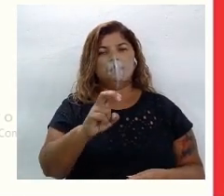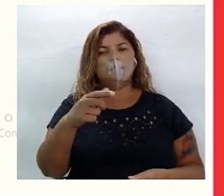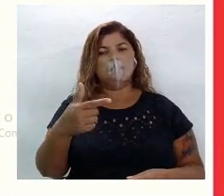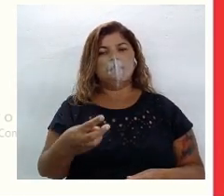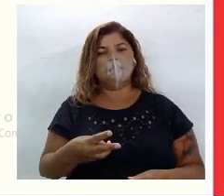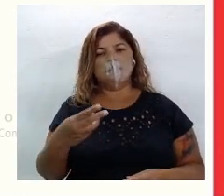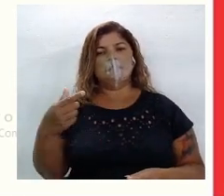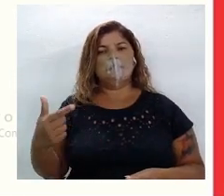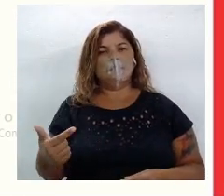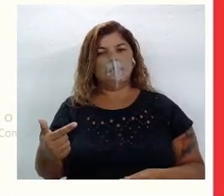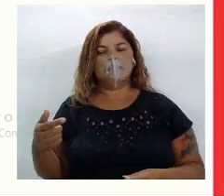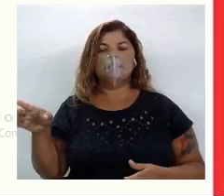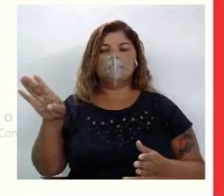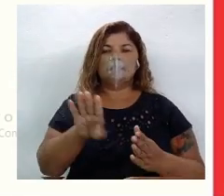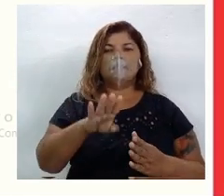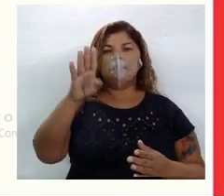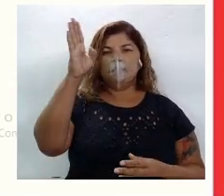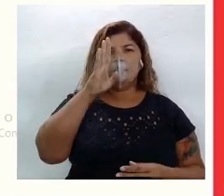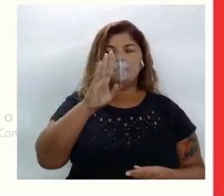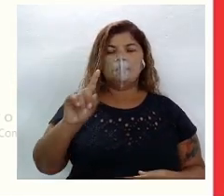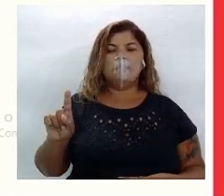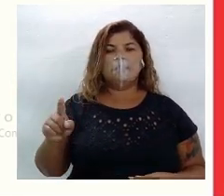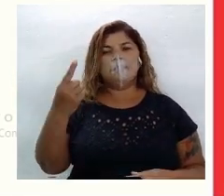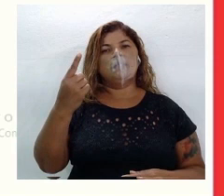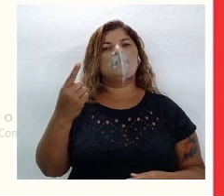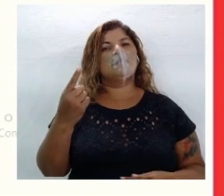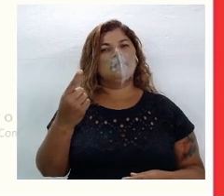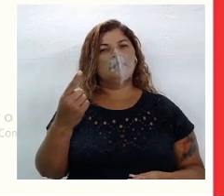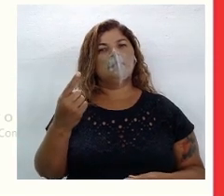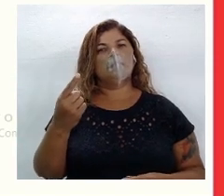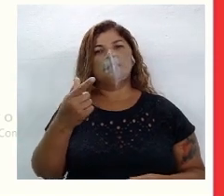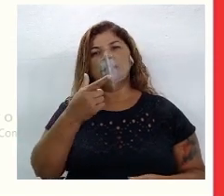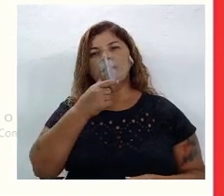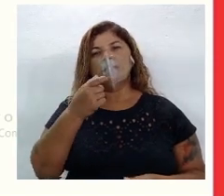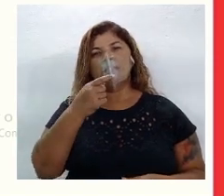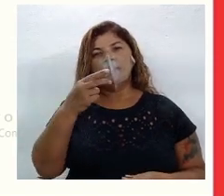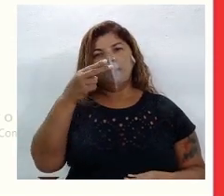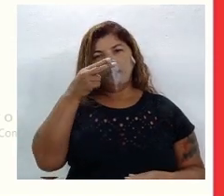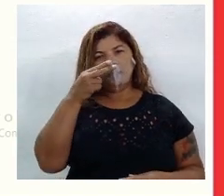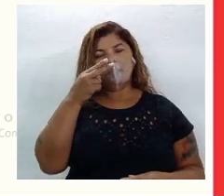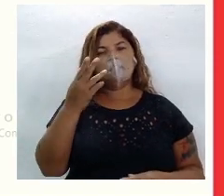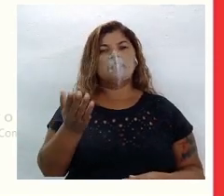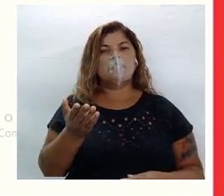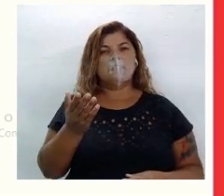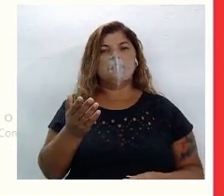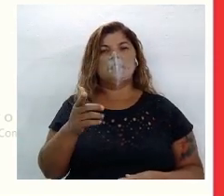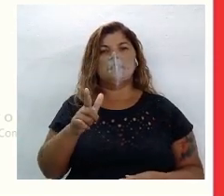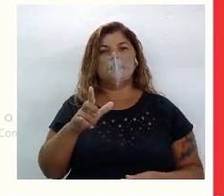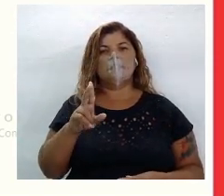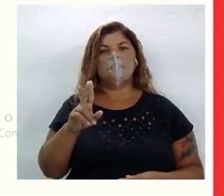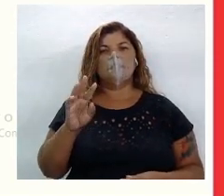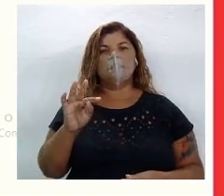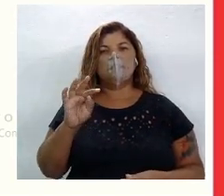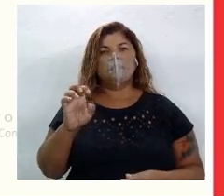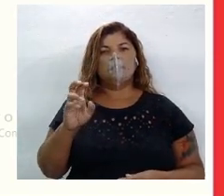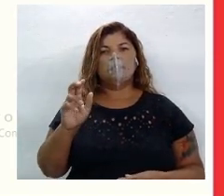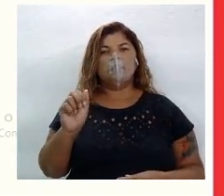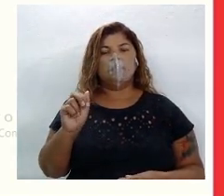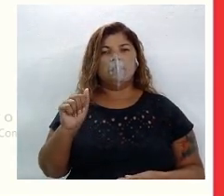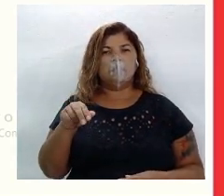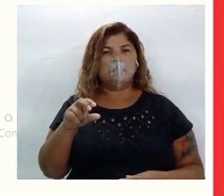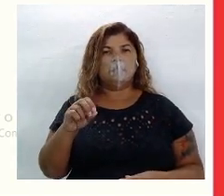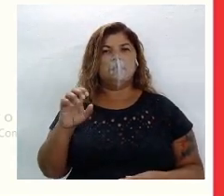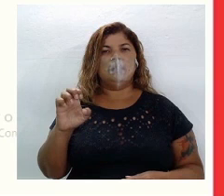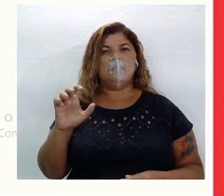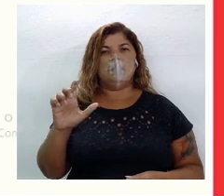1532, chegou ao Brasil o primeiro protestante. Foi o luterano Eliodoro